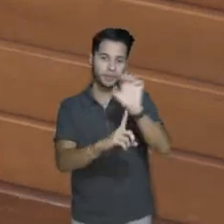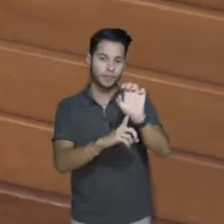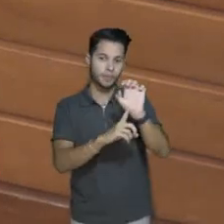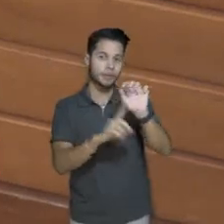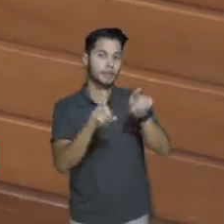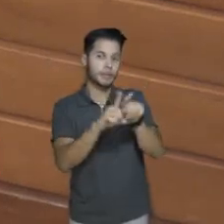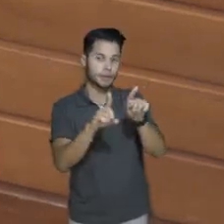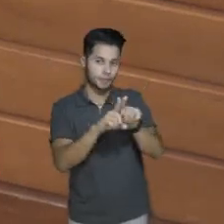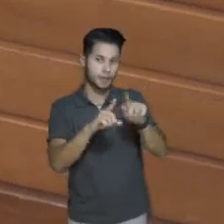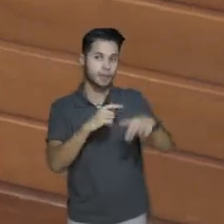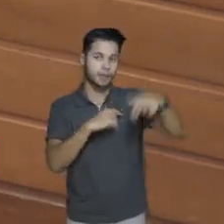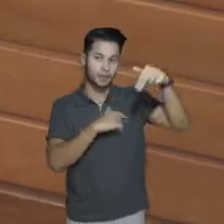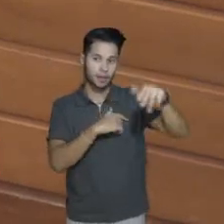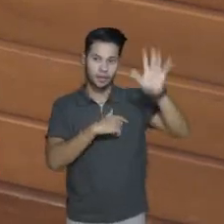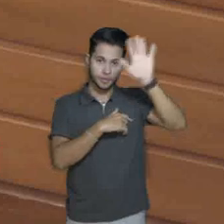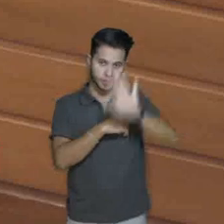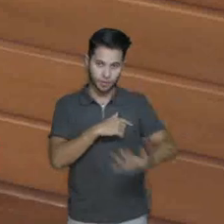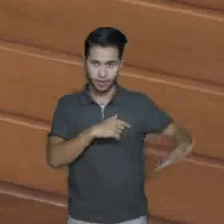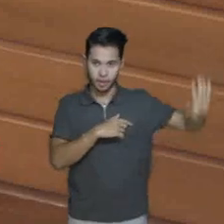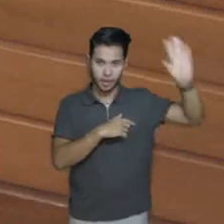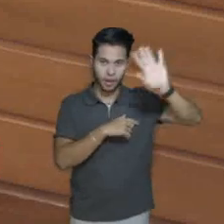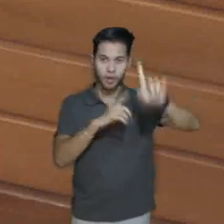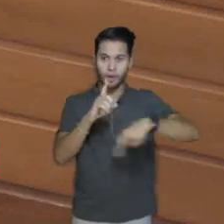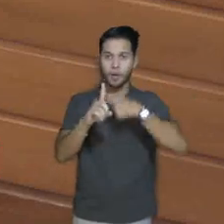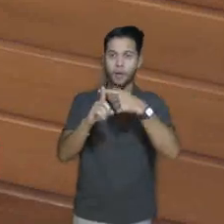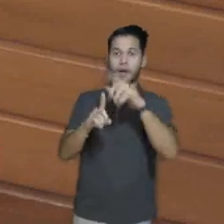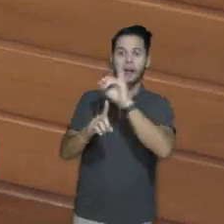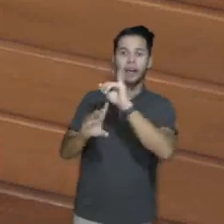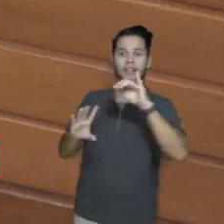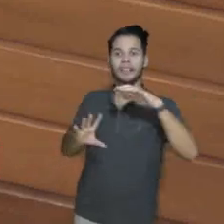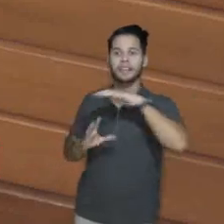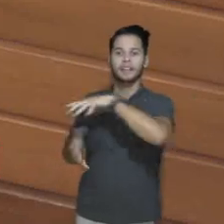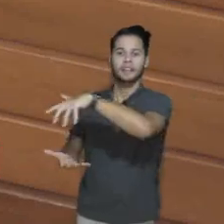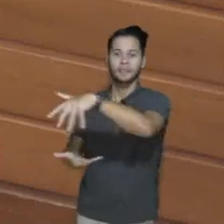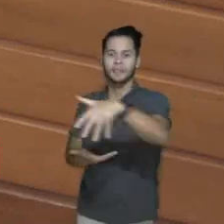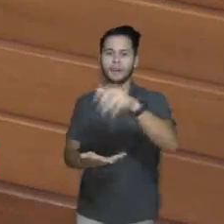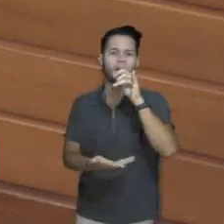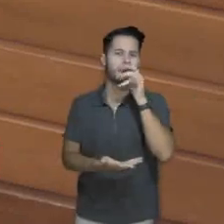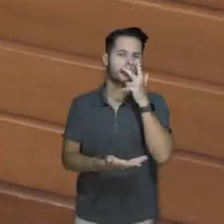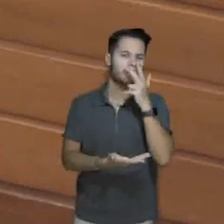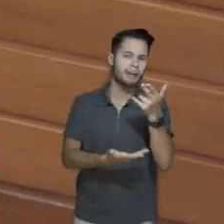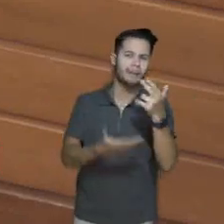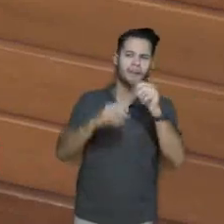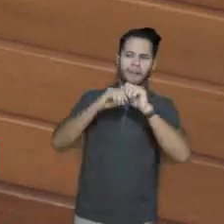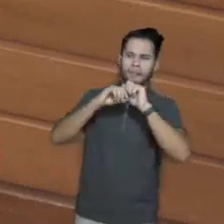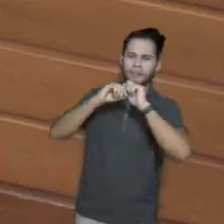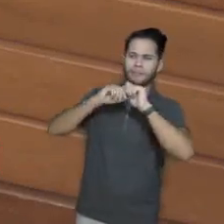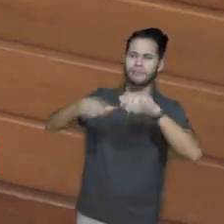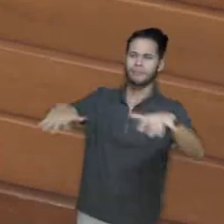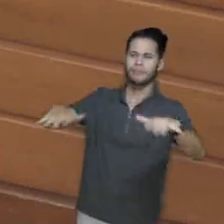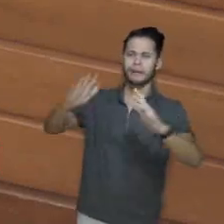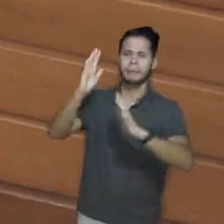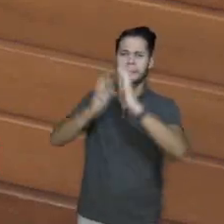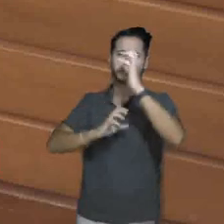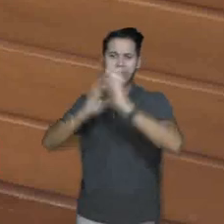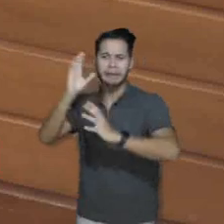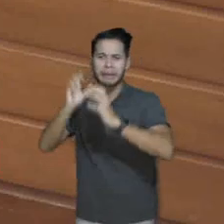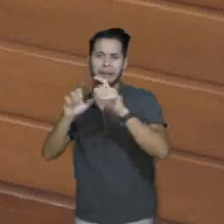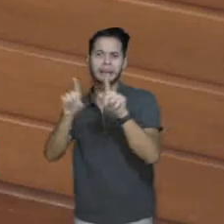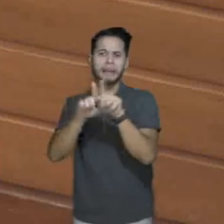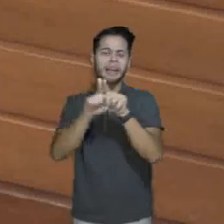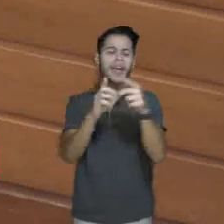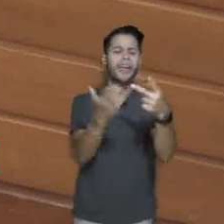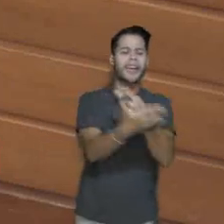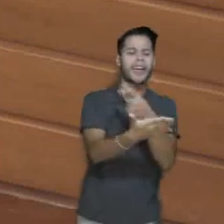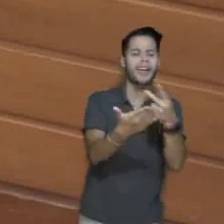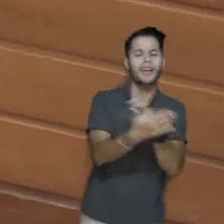fenômeno internacional dessa questão da polarização de brigas de e apontando erros recíprocos